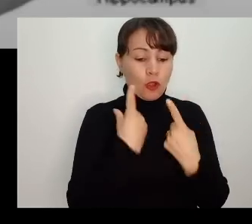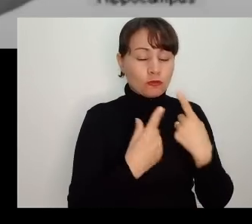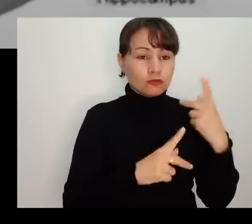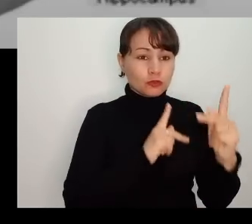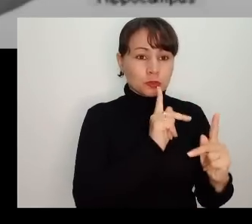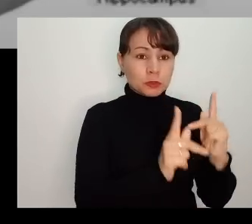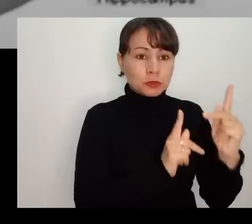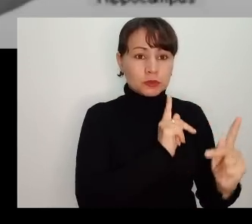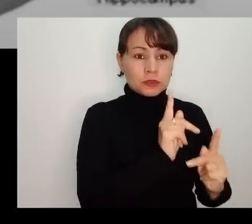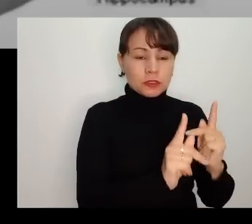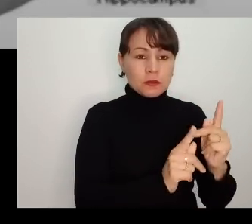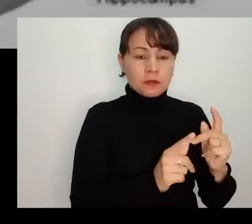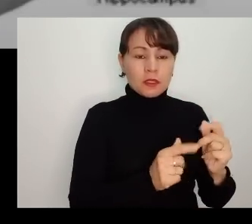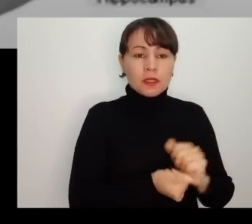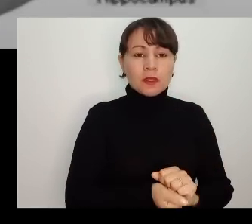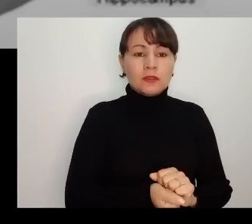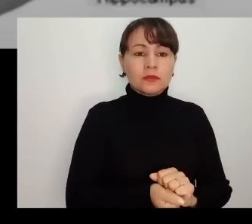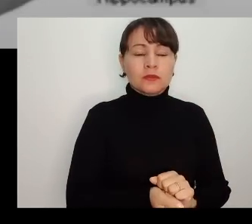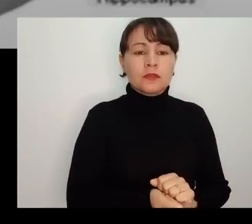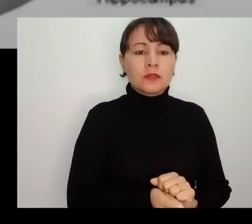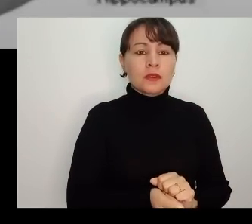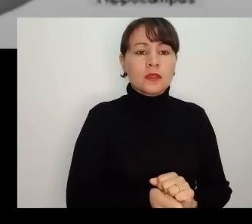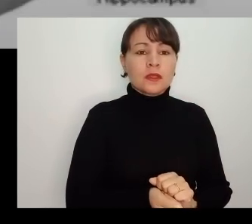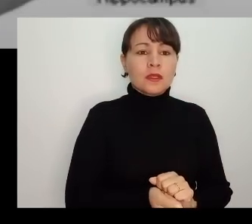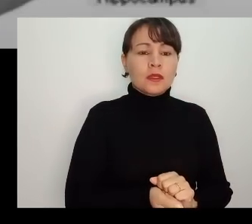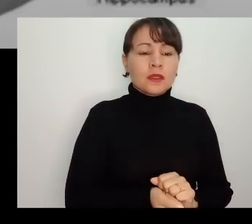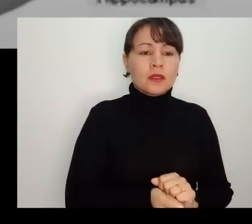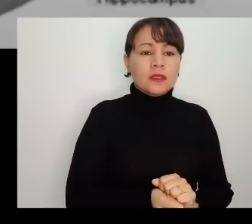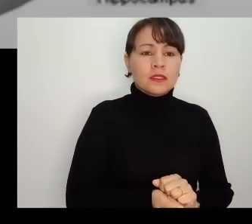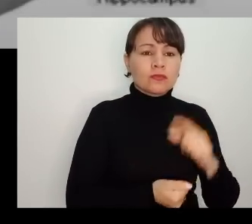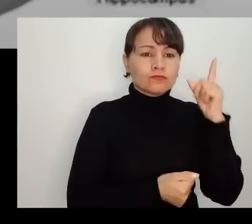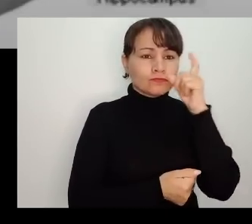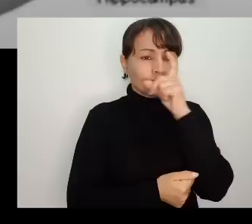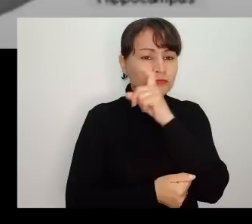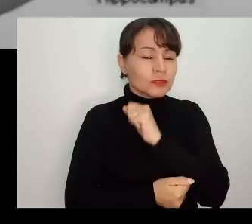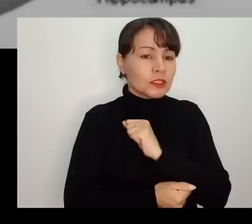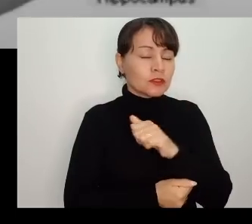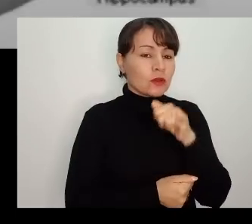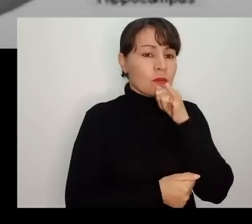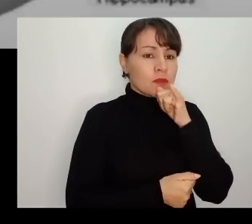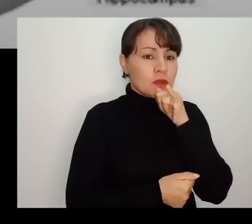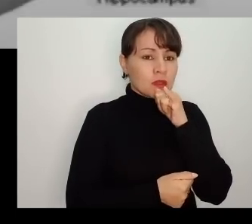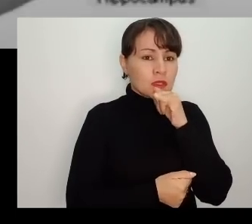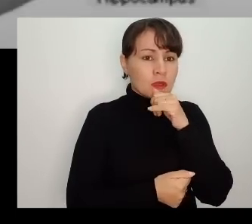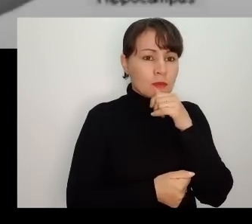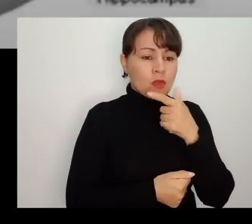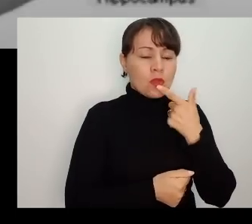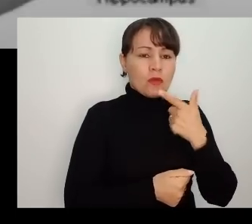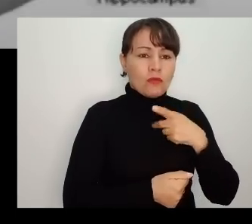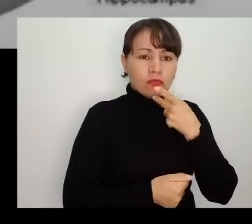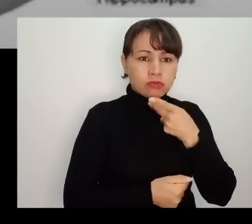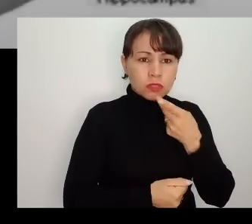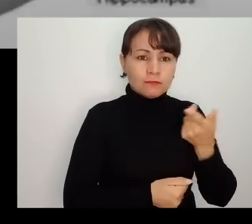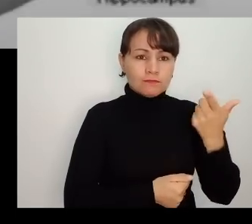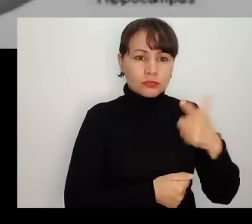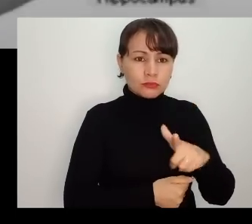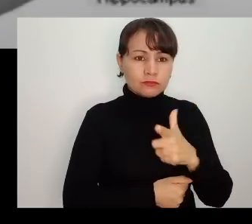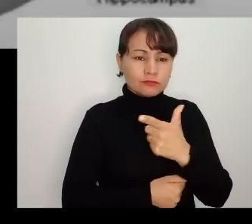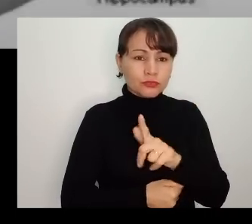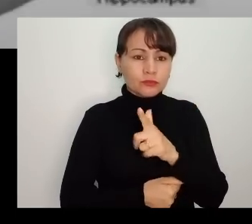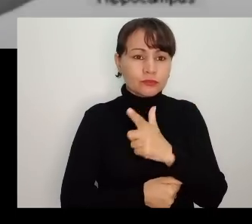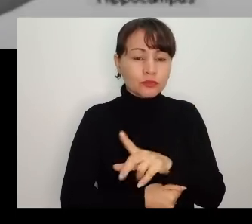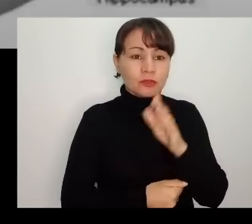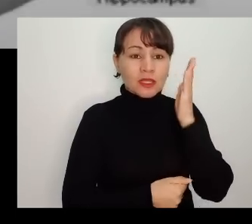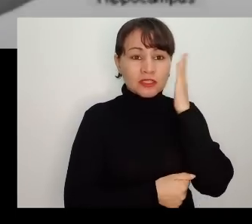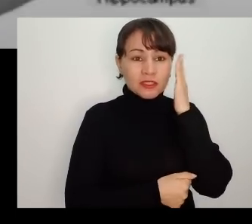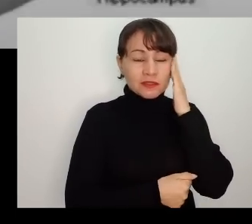existe alguns processamentos que são árduos, como, por exemplo, a repetição. A